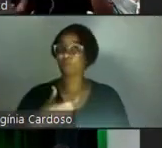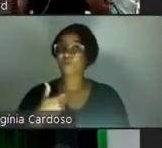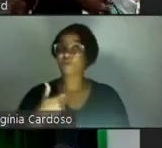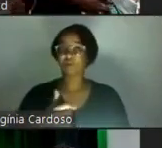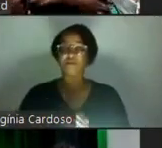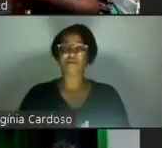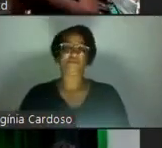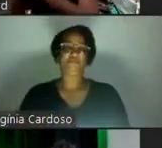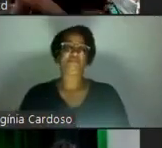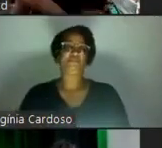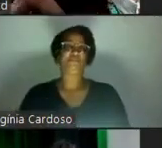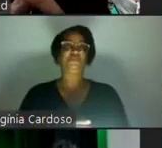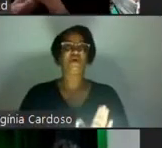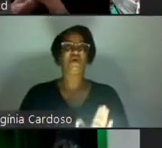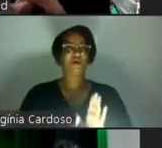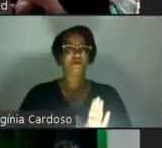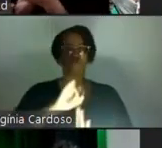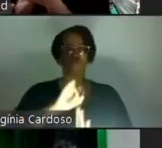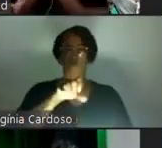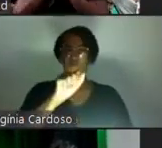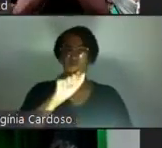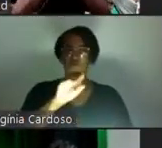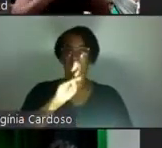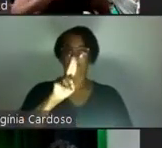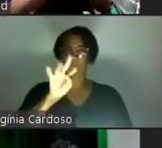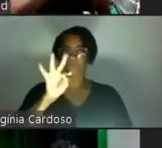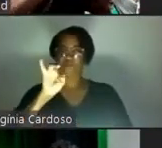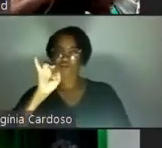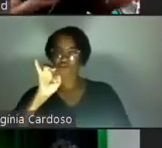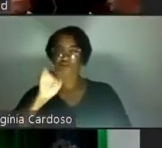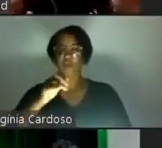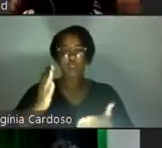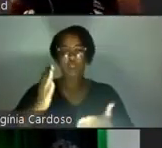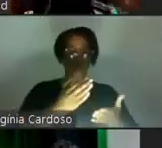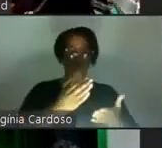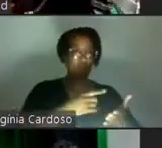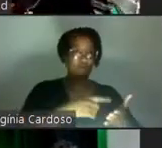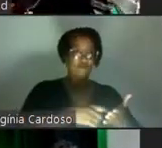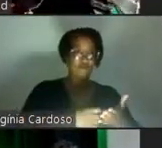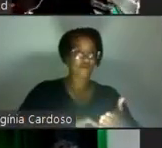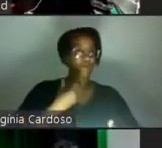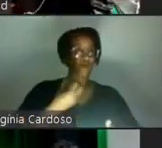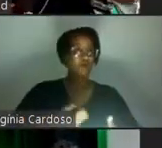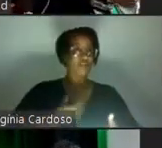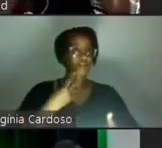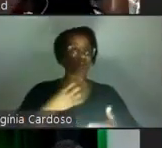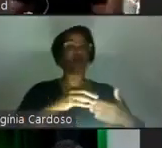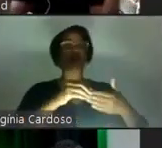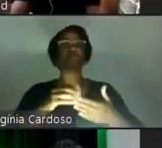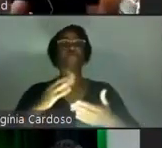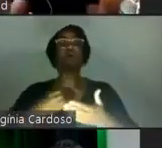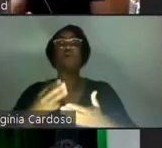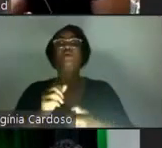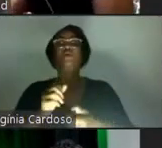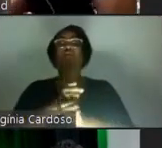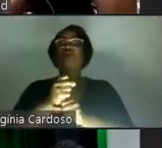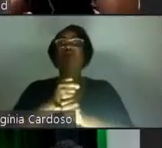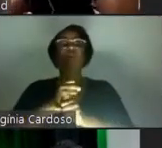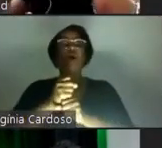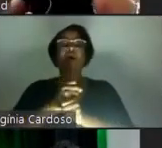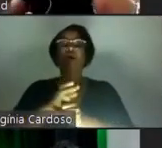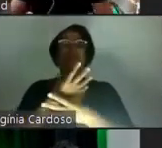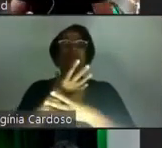o jabuti do livro de poesia, ela levou o jabuti do livro do ano, derrubando uma lista gigantesca